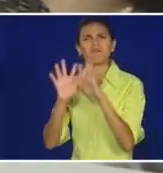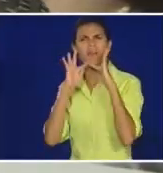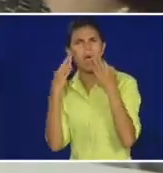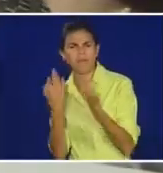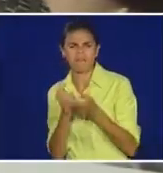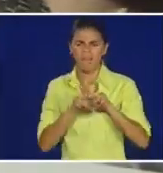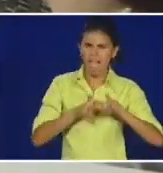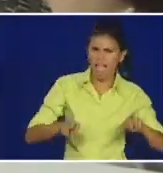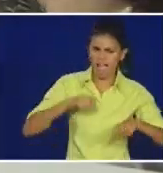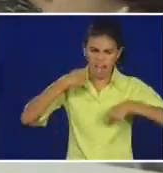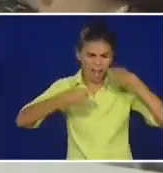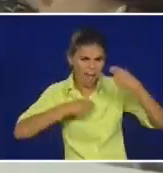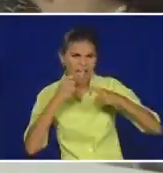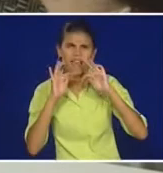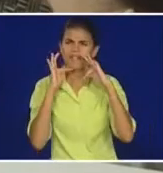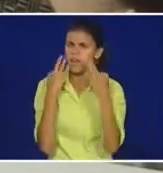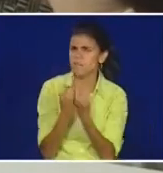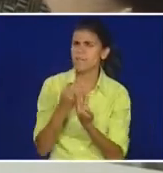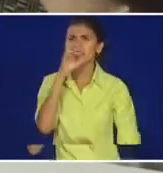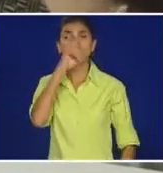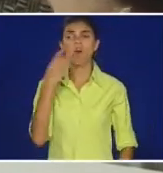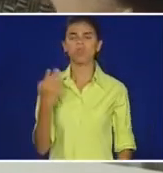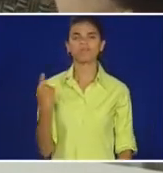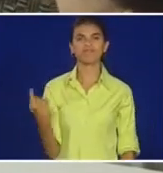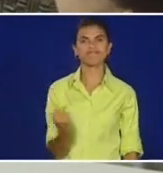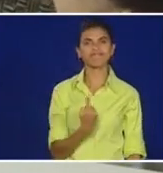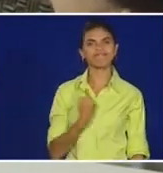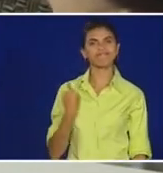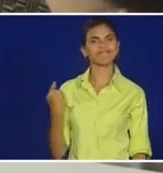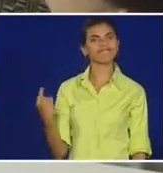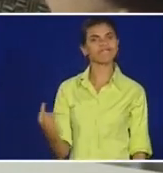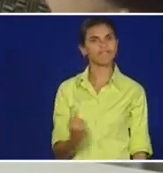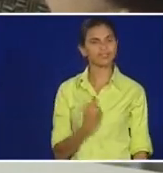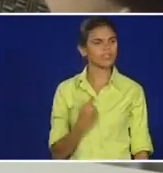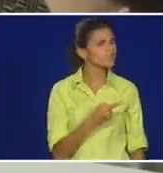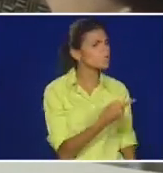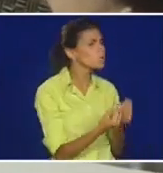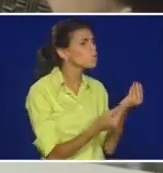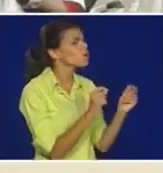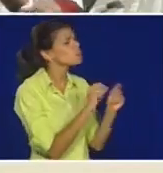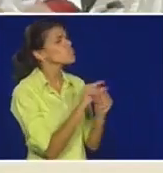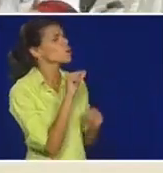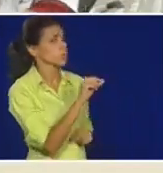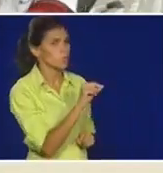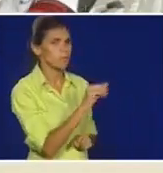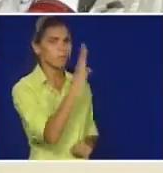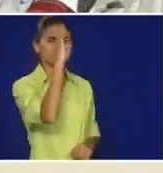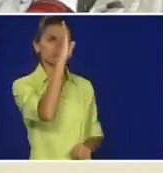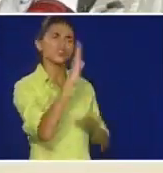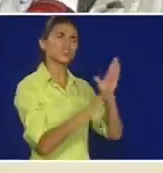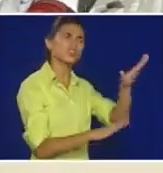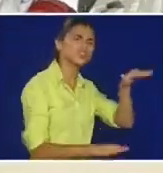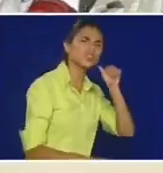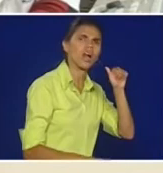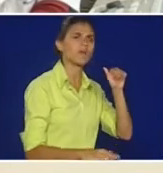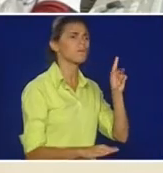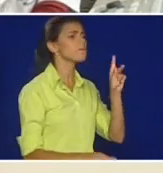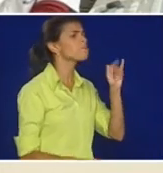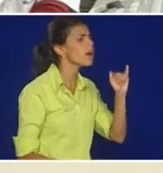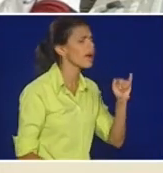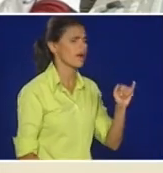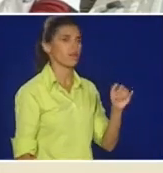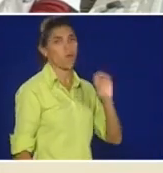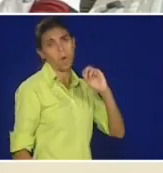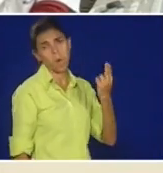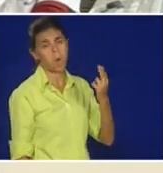Ele participava de reuniões de família, nos almoços de fim de semana, mas hoje em dia ele tem se isolado. O que vocês têm que fazer, Marina, é